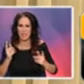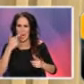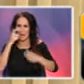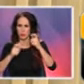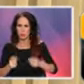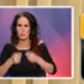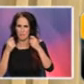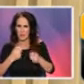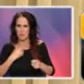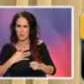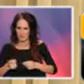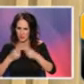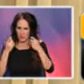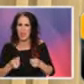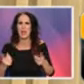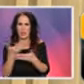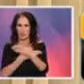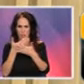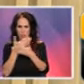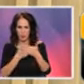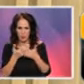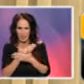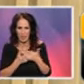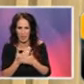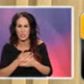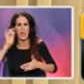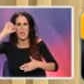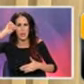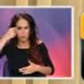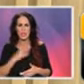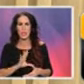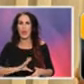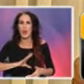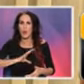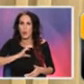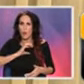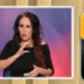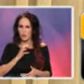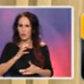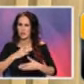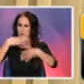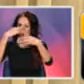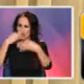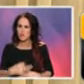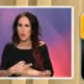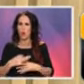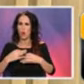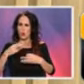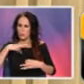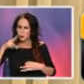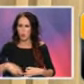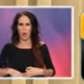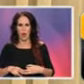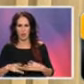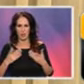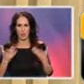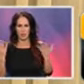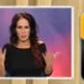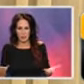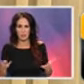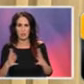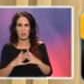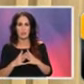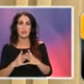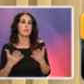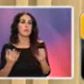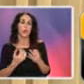investidores e aos mercados, pondo em causa a confiança e a credibilidade externa do país que,